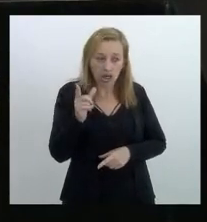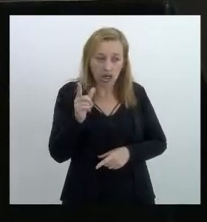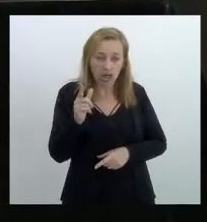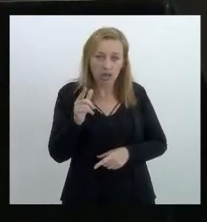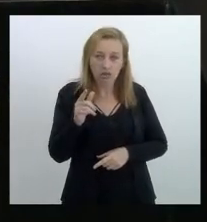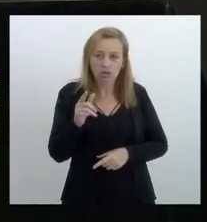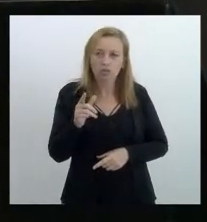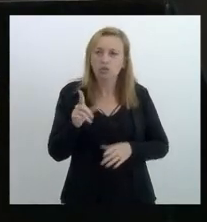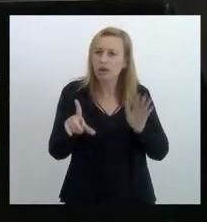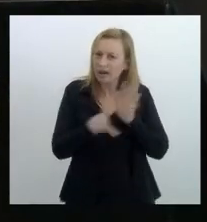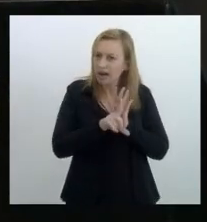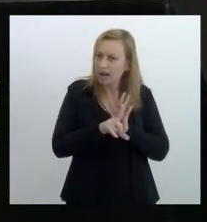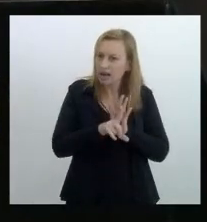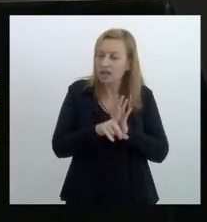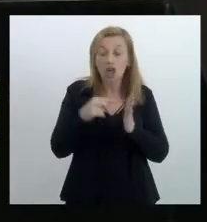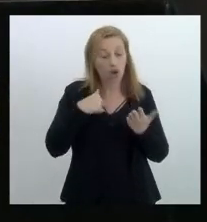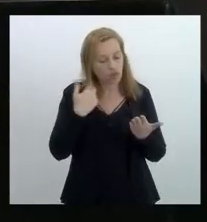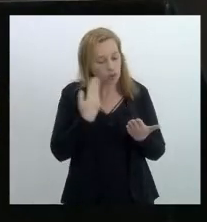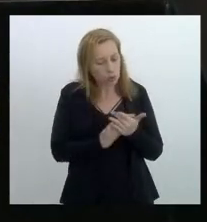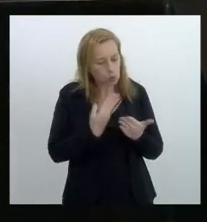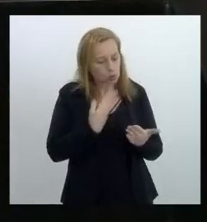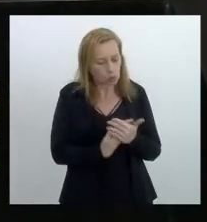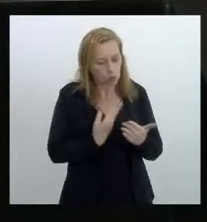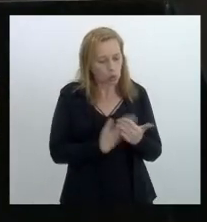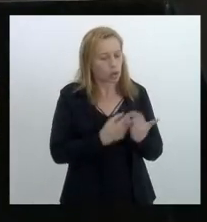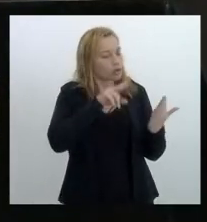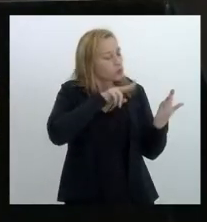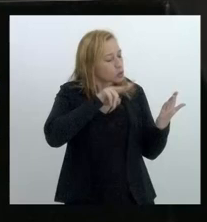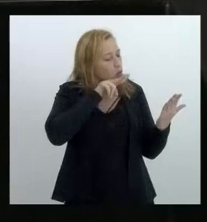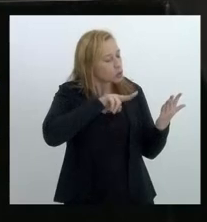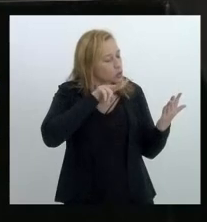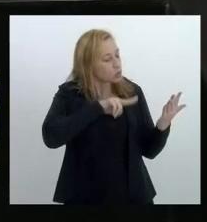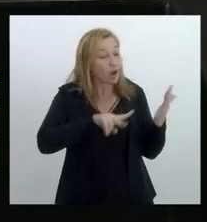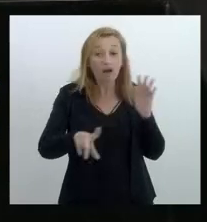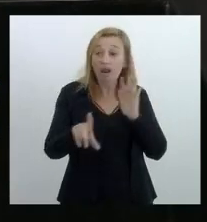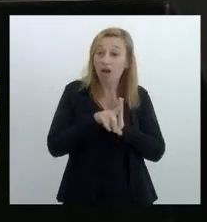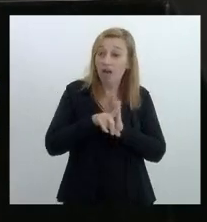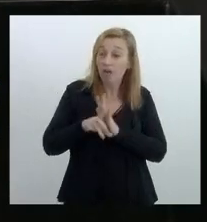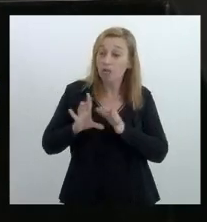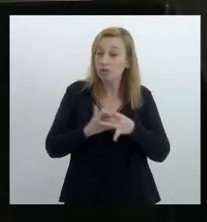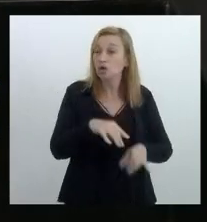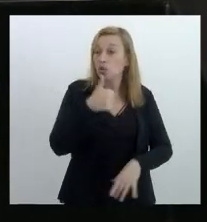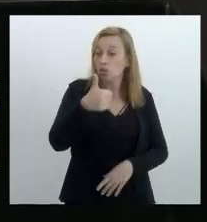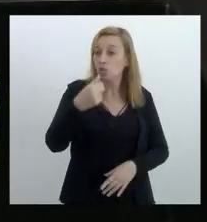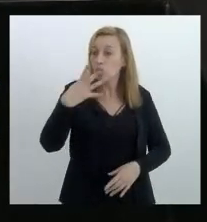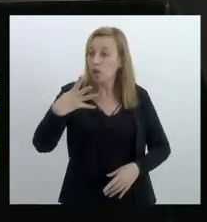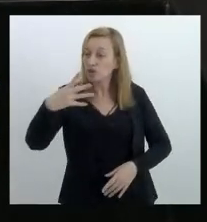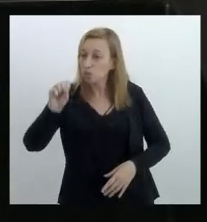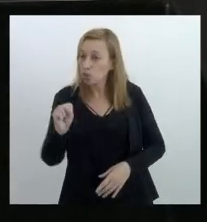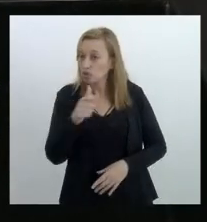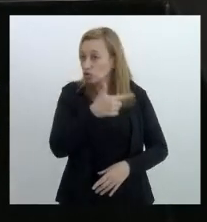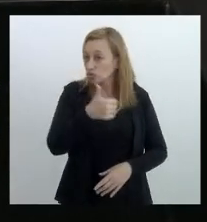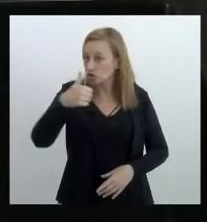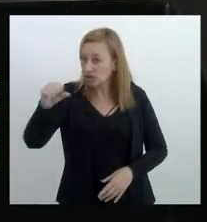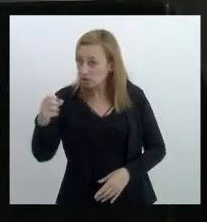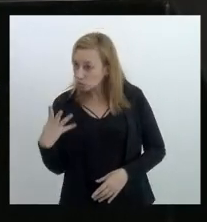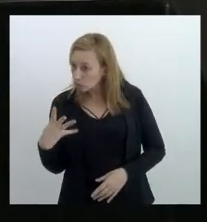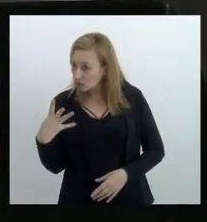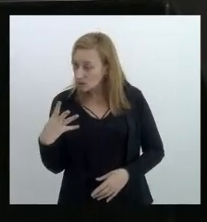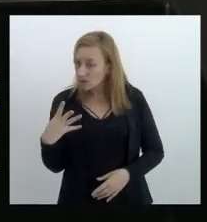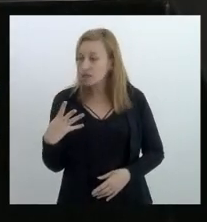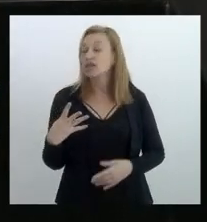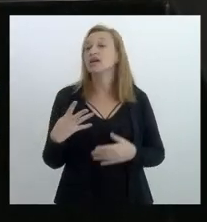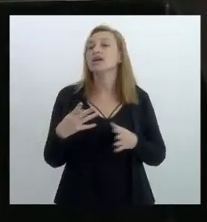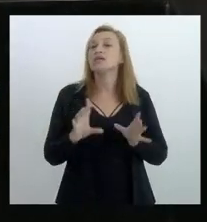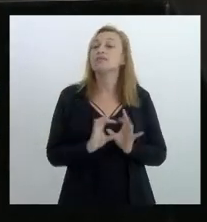uma legislação, e eu fui estudar essa legislação, que é a Lei Complementar 148, que é de 2014, que é